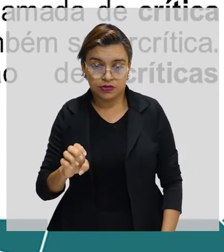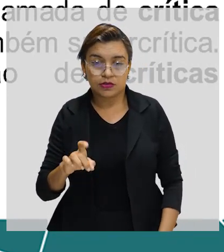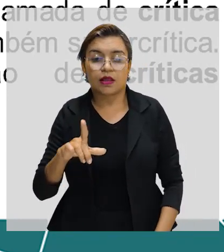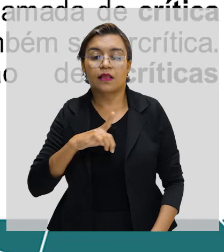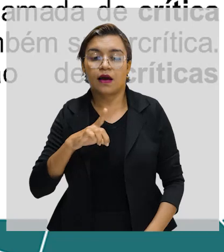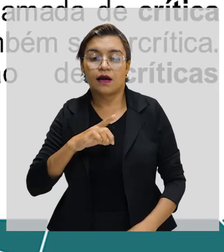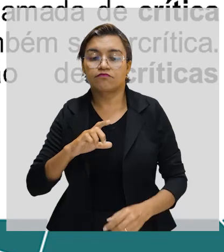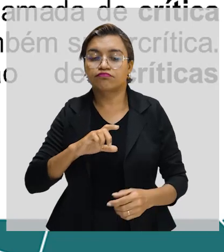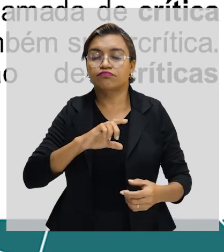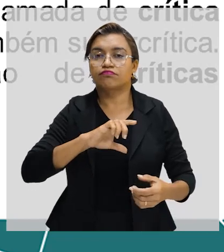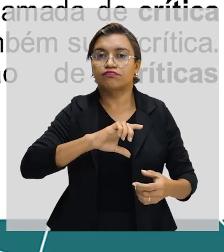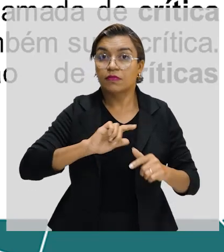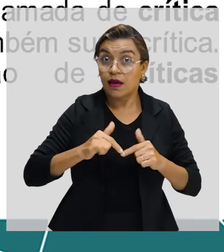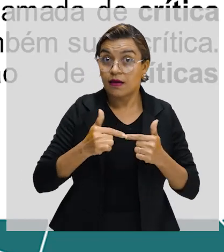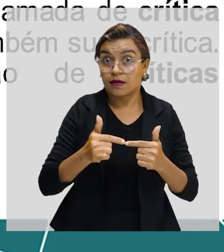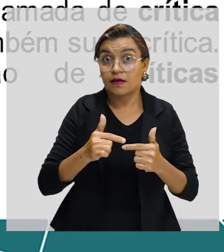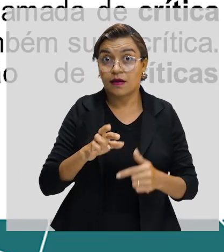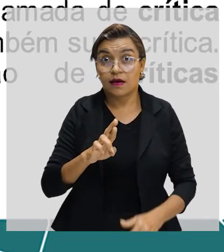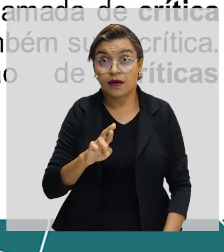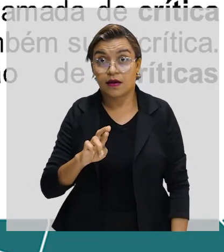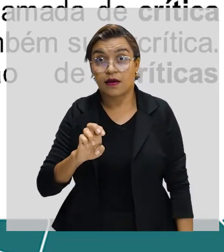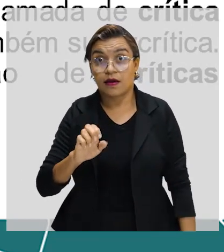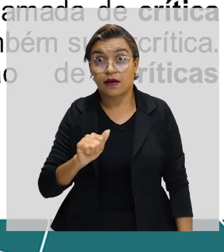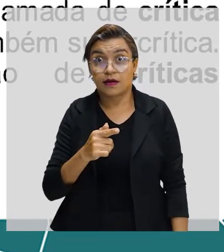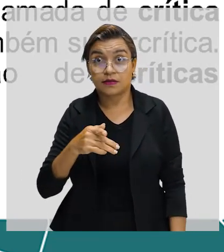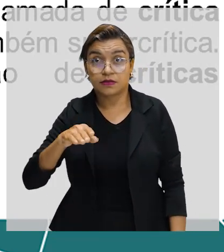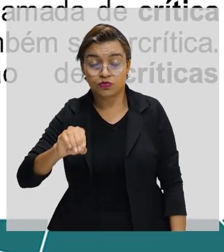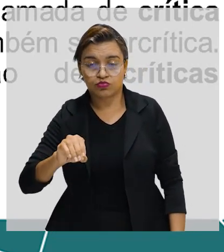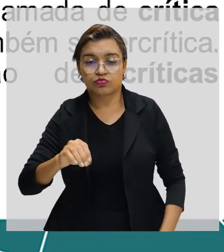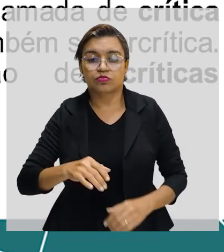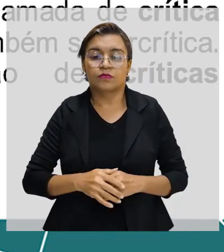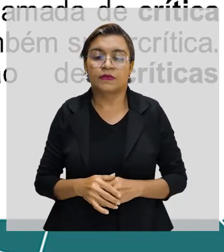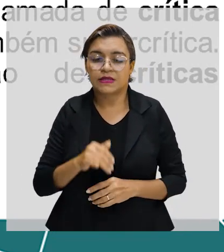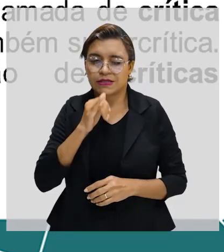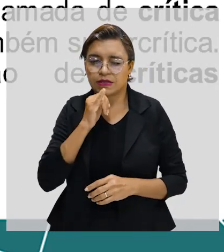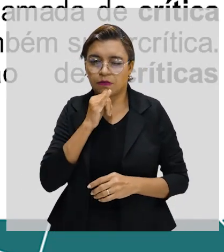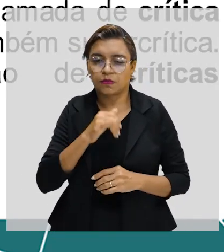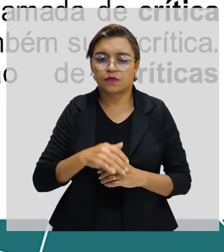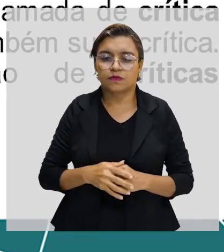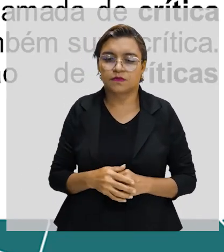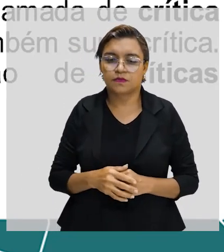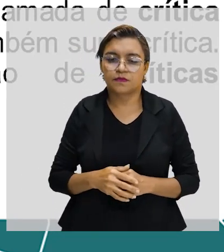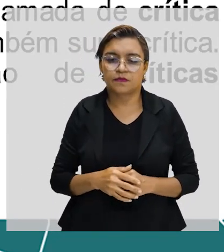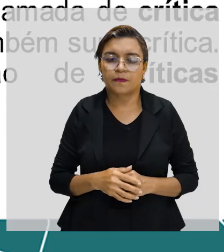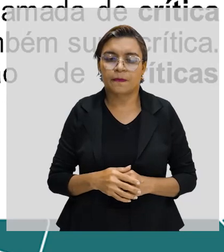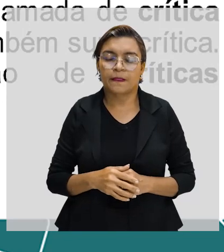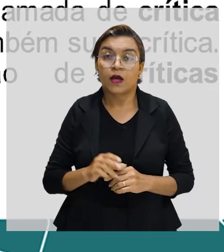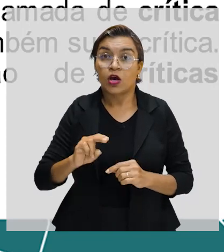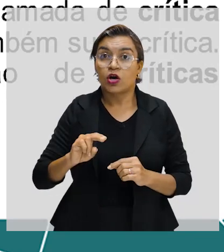tal configuração, sem introdução de novos nêutrons, então ele já está ali